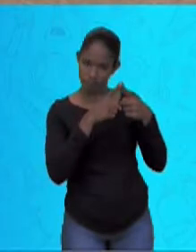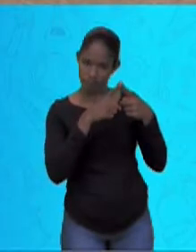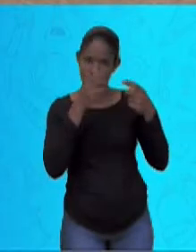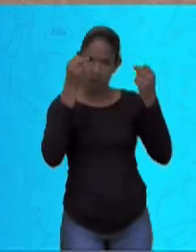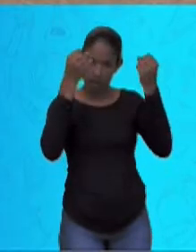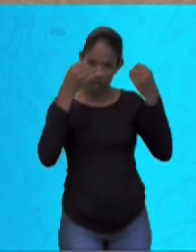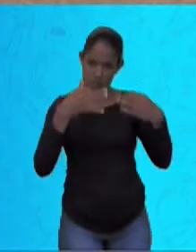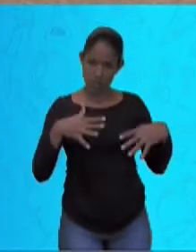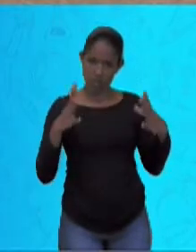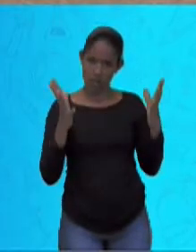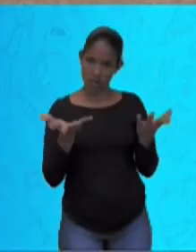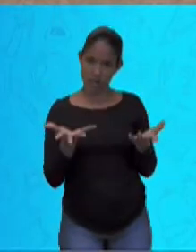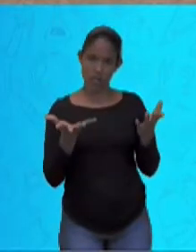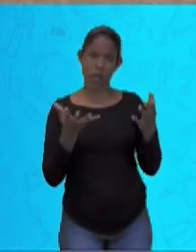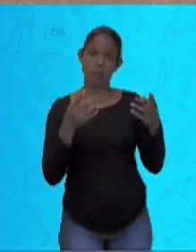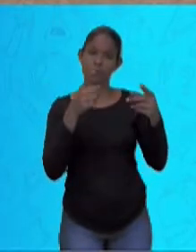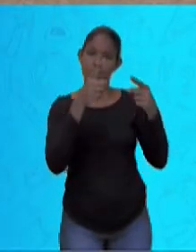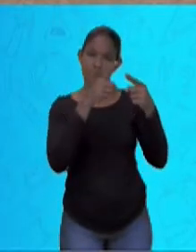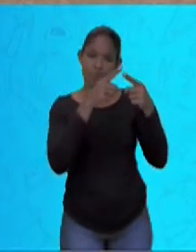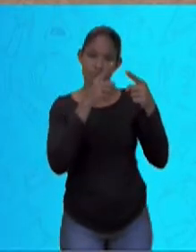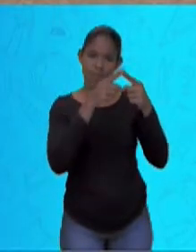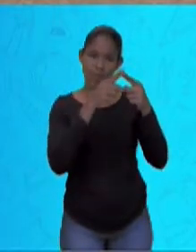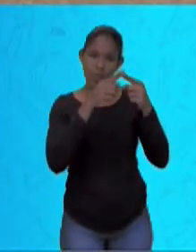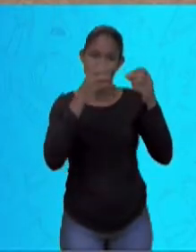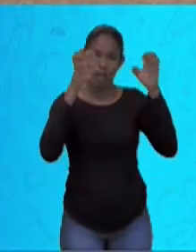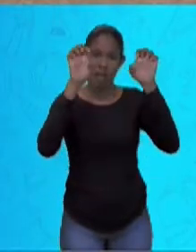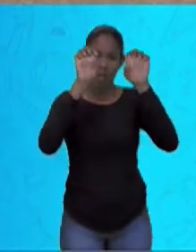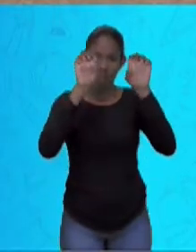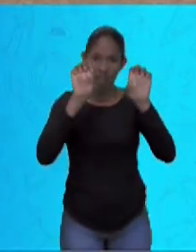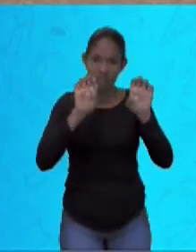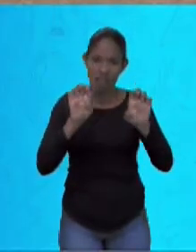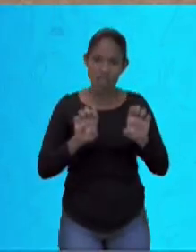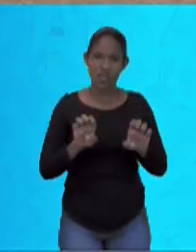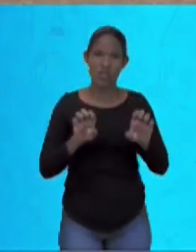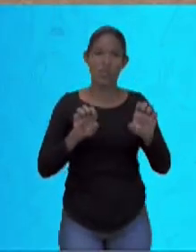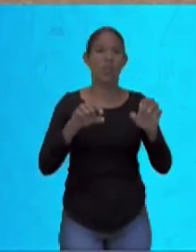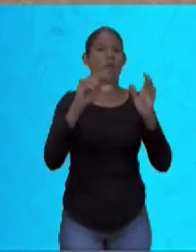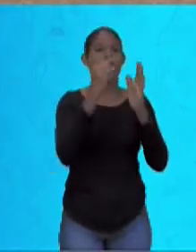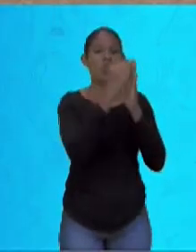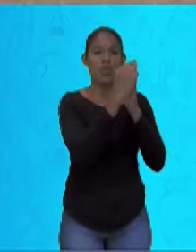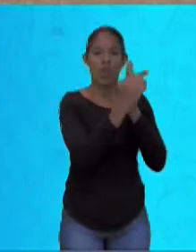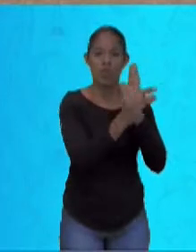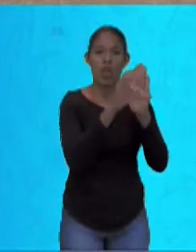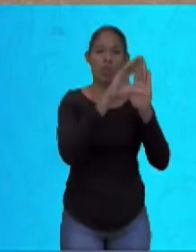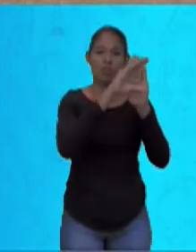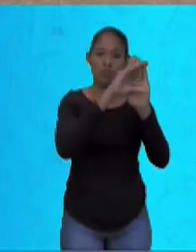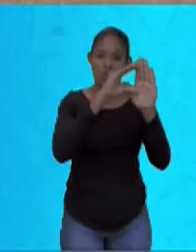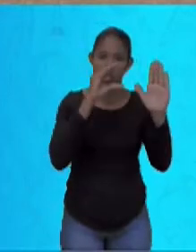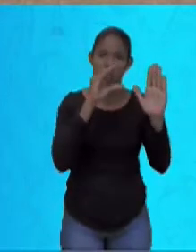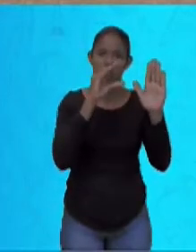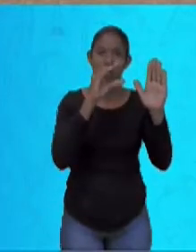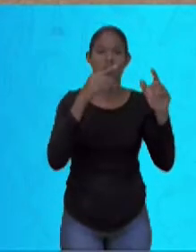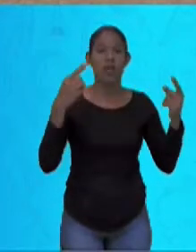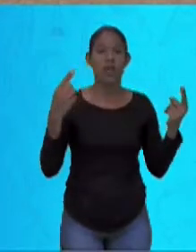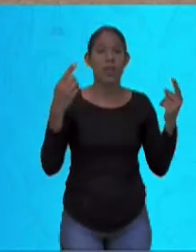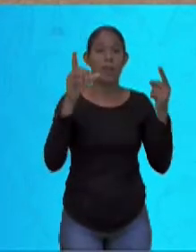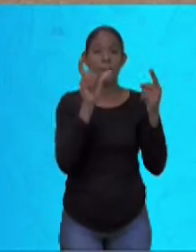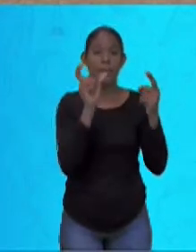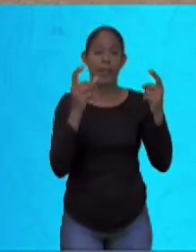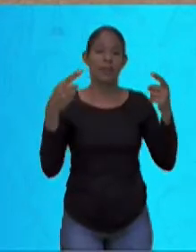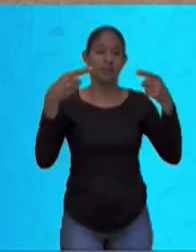uma estrutura de verso, estrofe e rima. E a poesia?